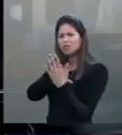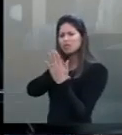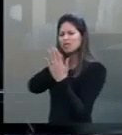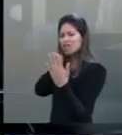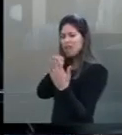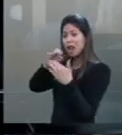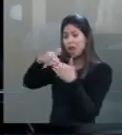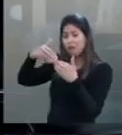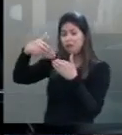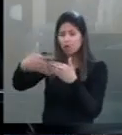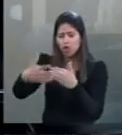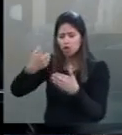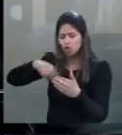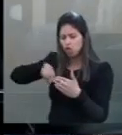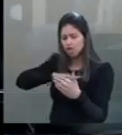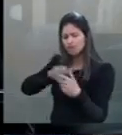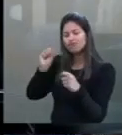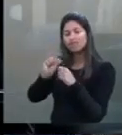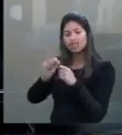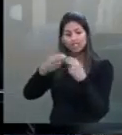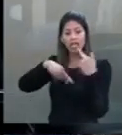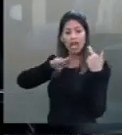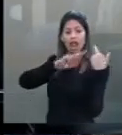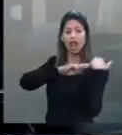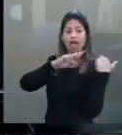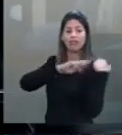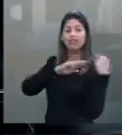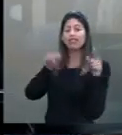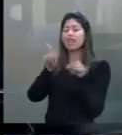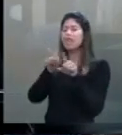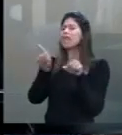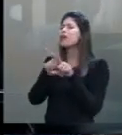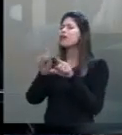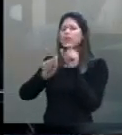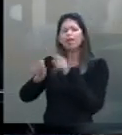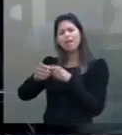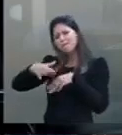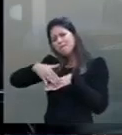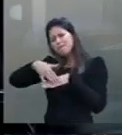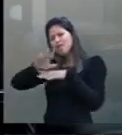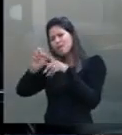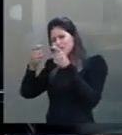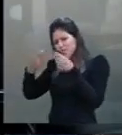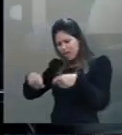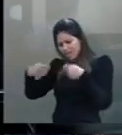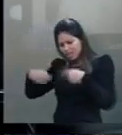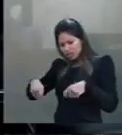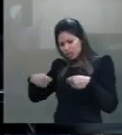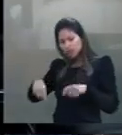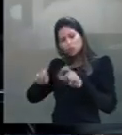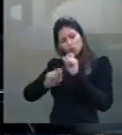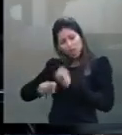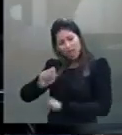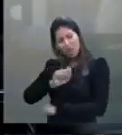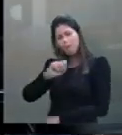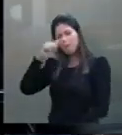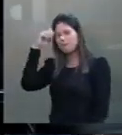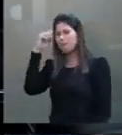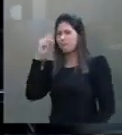nossa parte, a nossa responsabilidade para os que mais precisam e com o país é enorme.